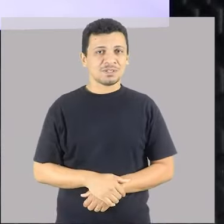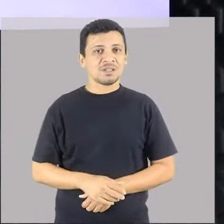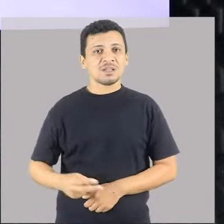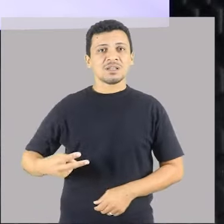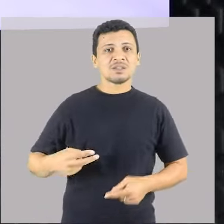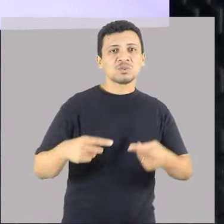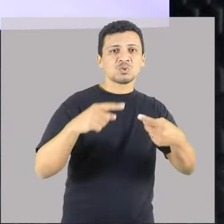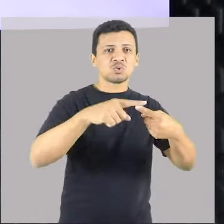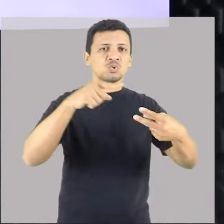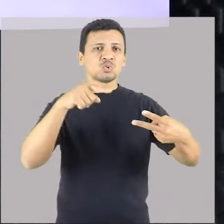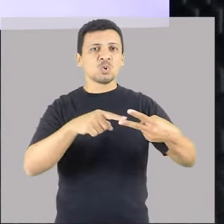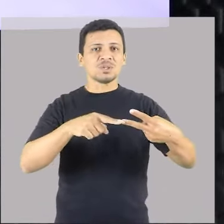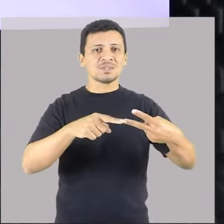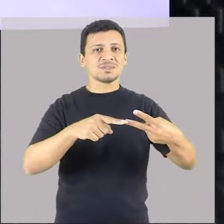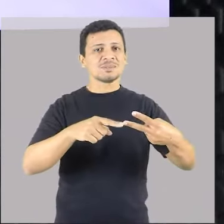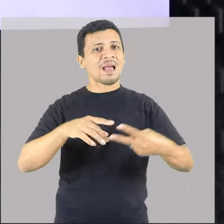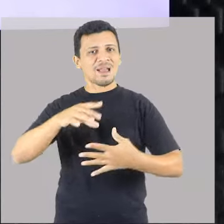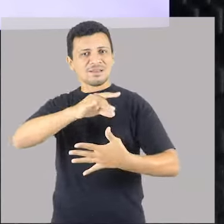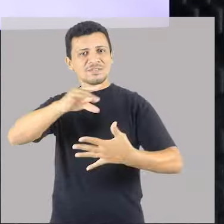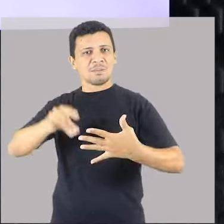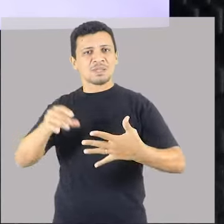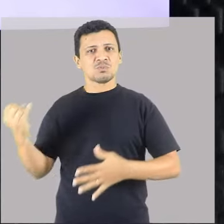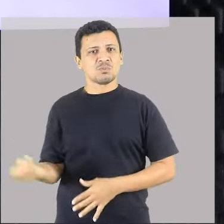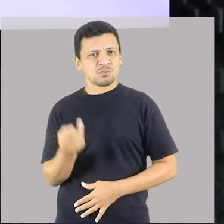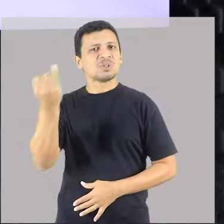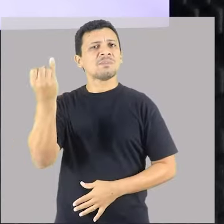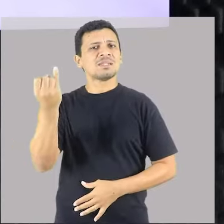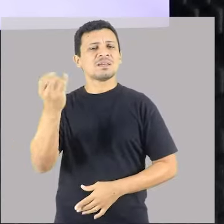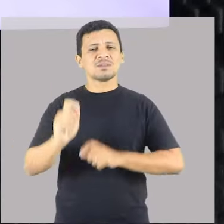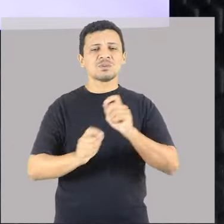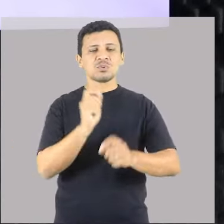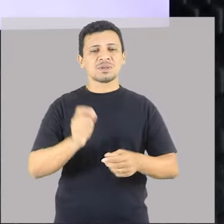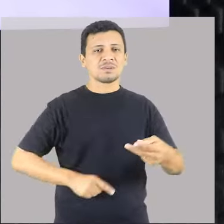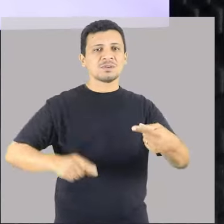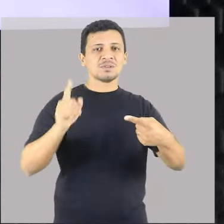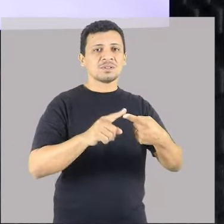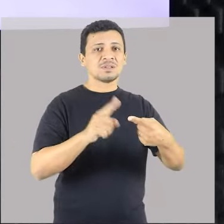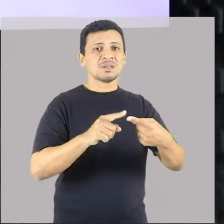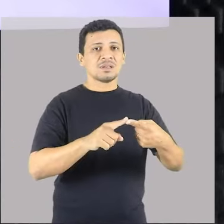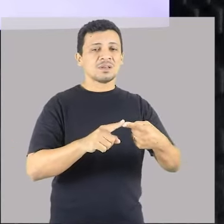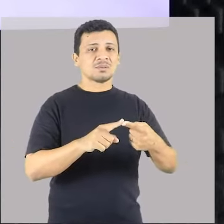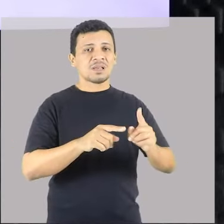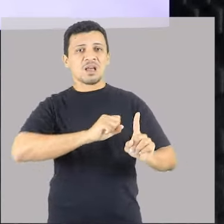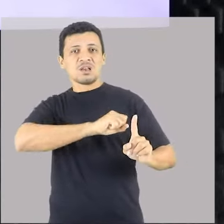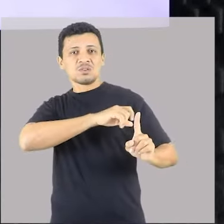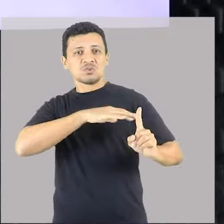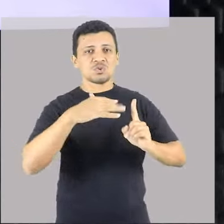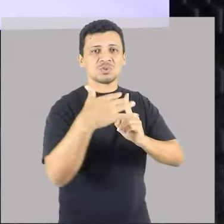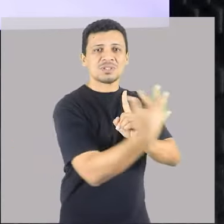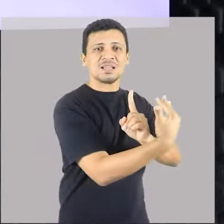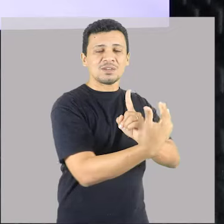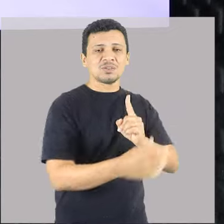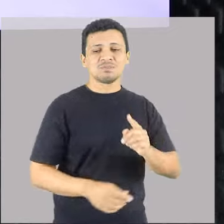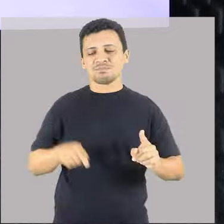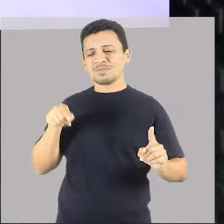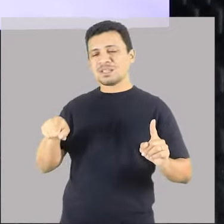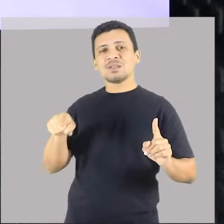elementos fundamentais gente tá a interação entre a sociedade e a